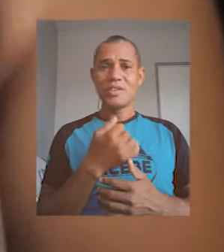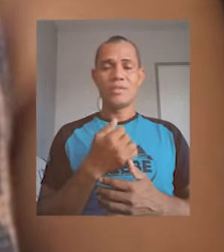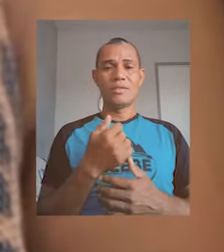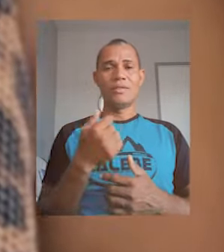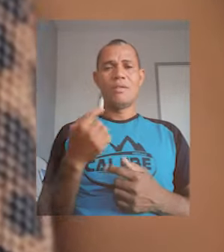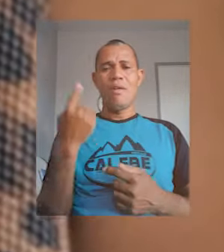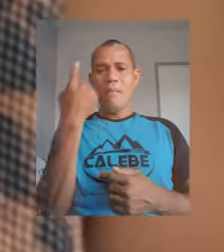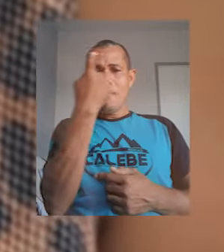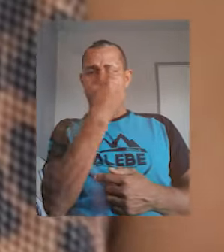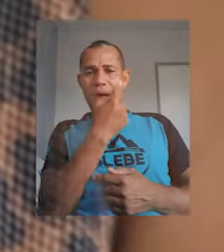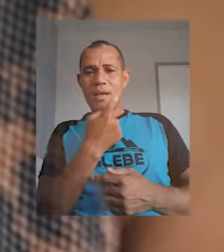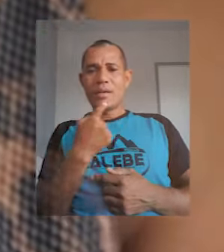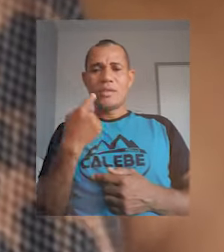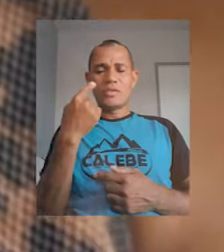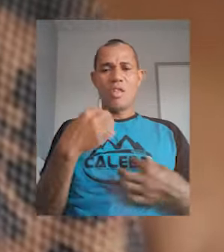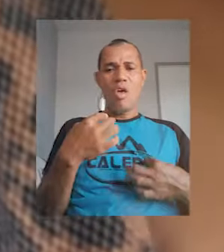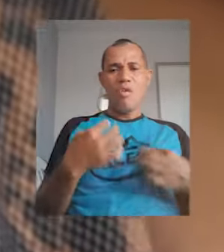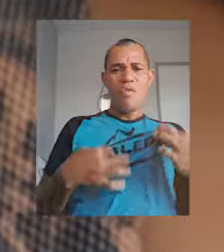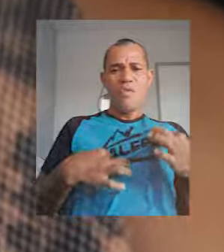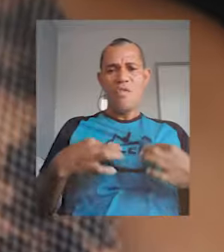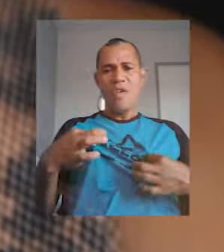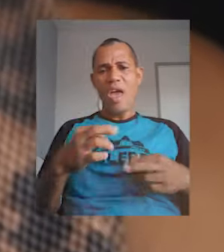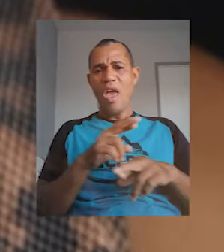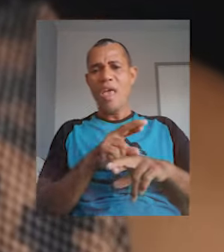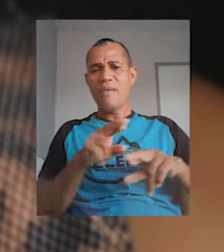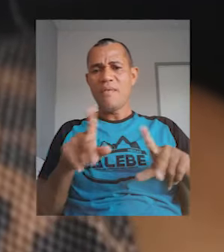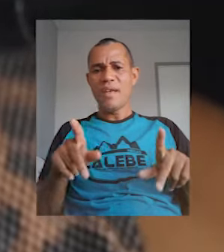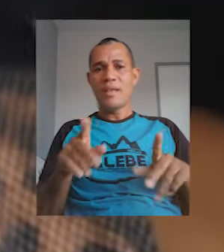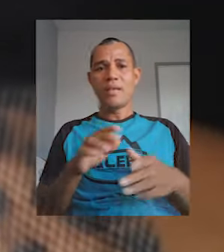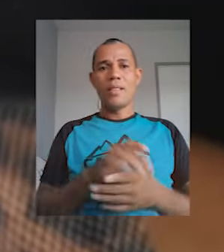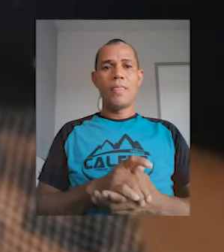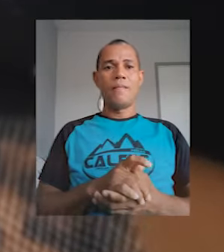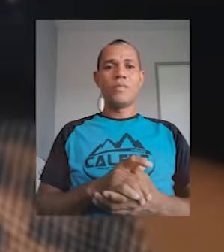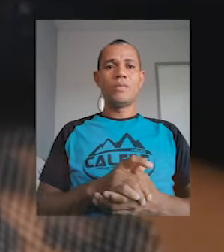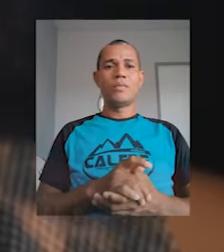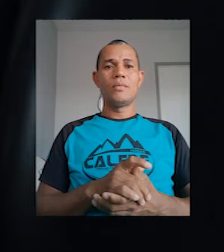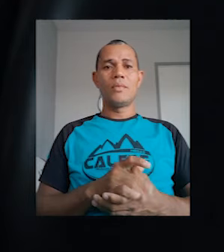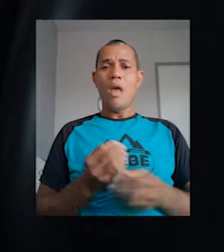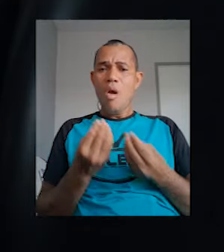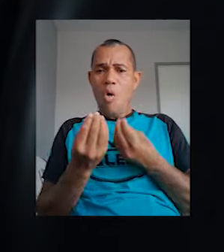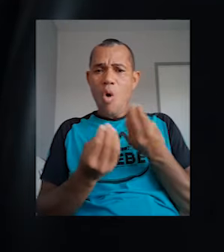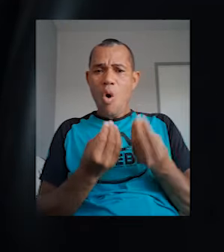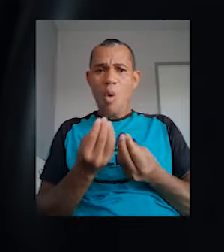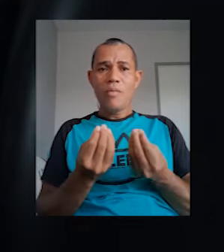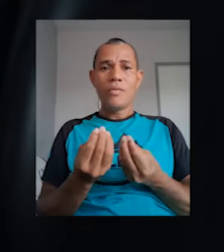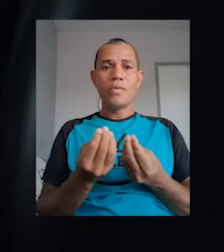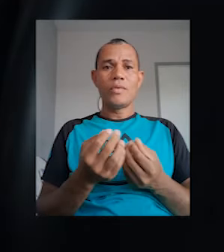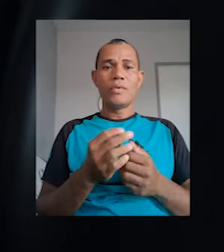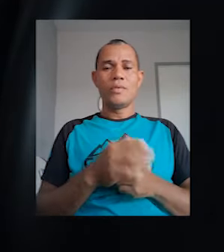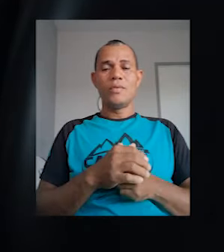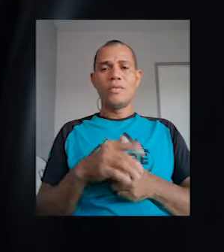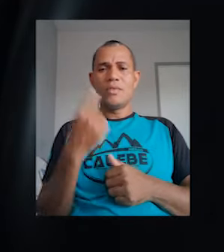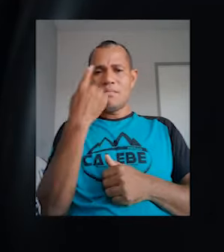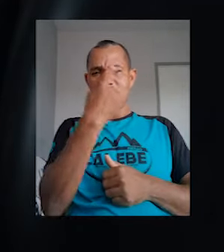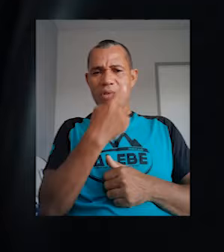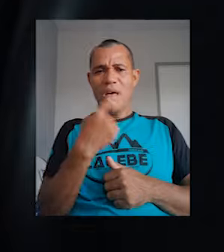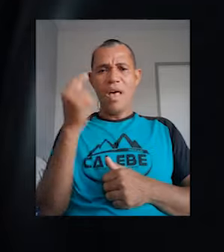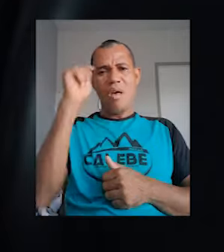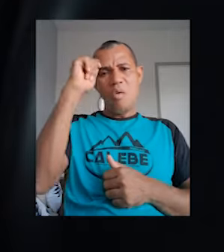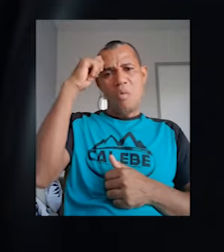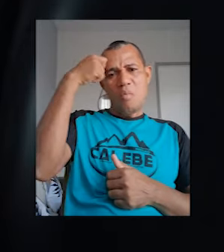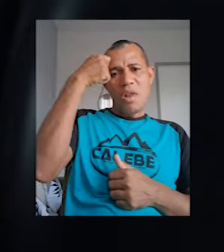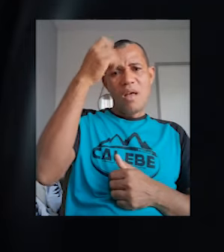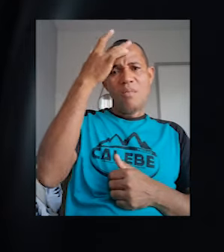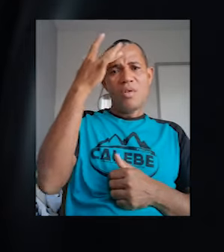Infelizmente, a estética, né, a forma como você se veste, a forma como você carrega, né, os